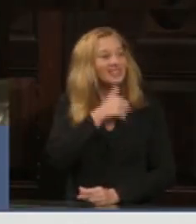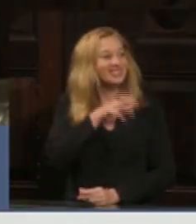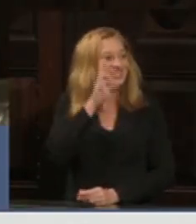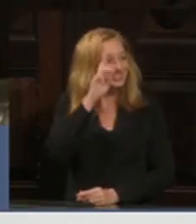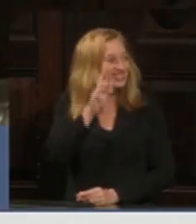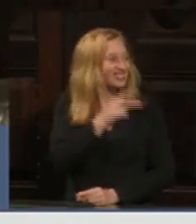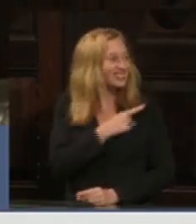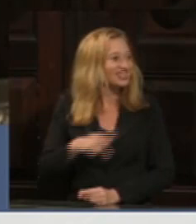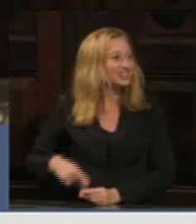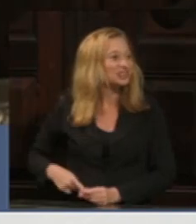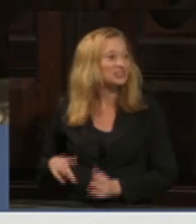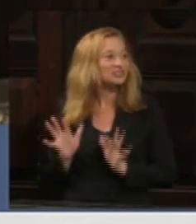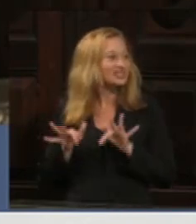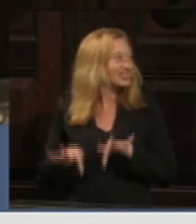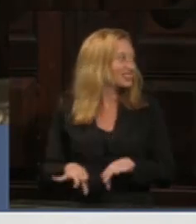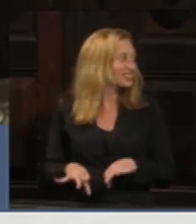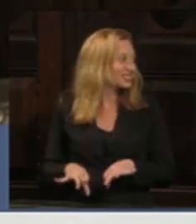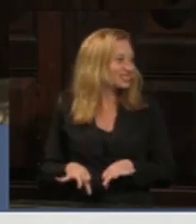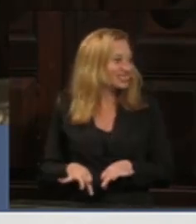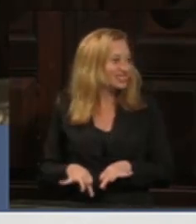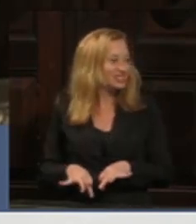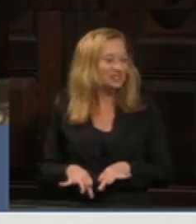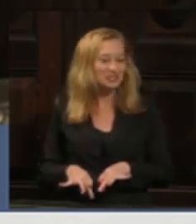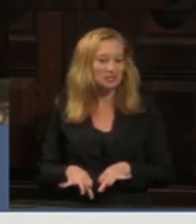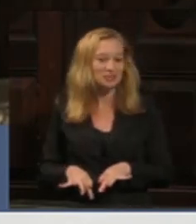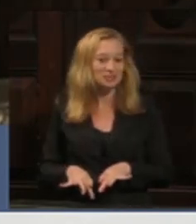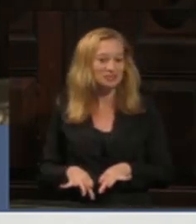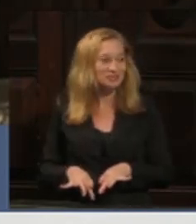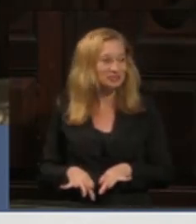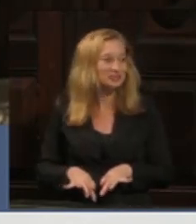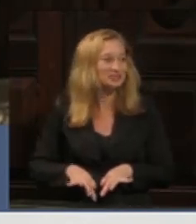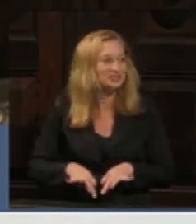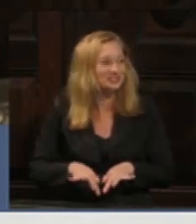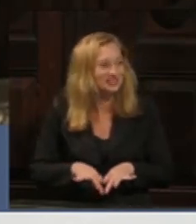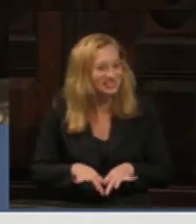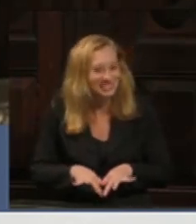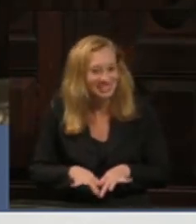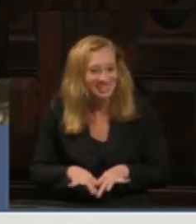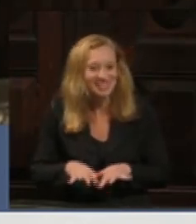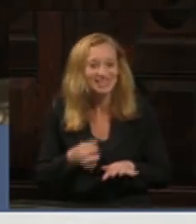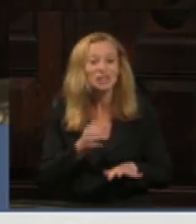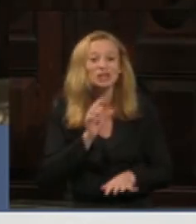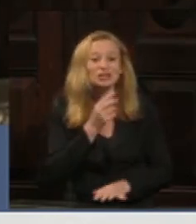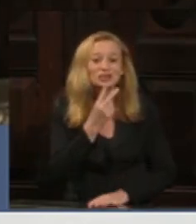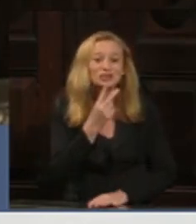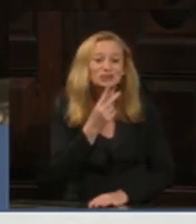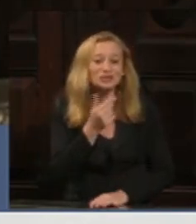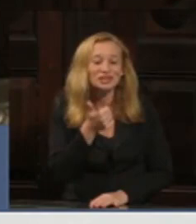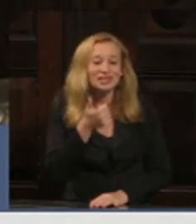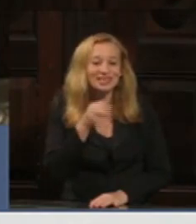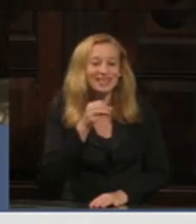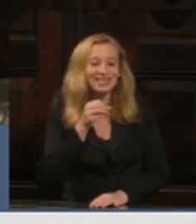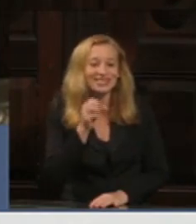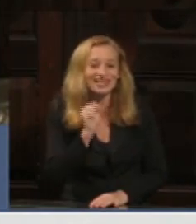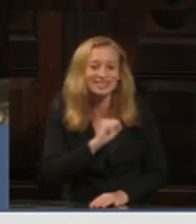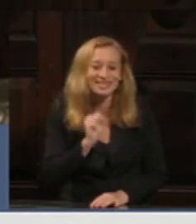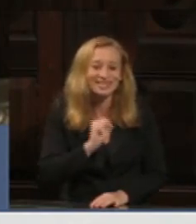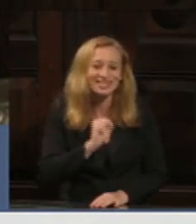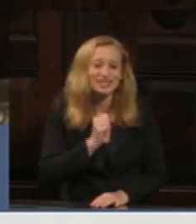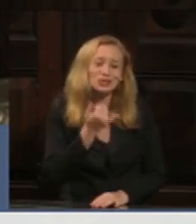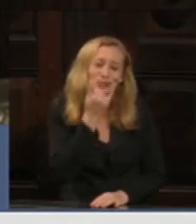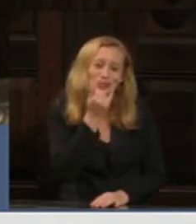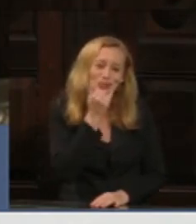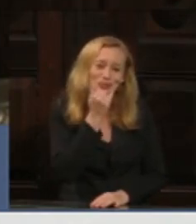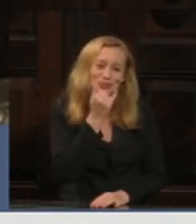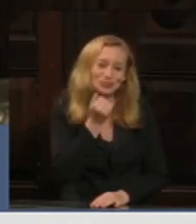encerrando, deputado, eu queria encerrar. O senhor vai falar depois de mim? Eu só vou fazer 10 segundos, desculpa, deputado. Na